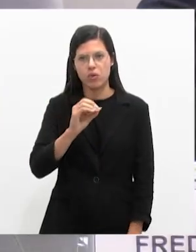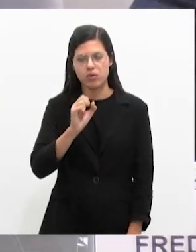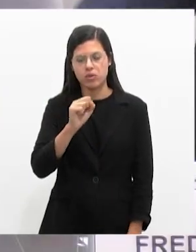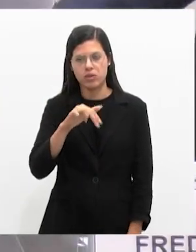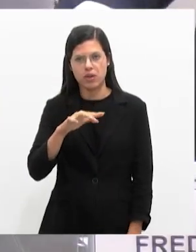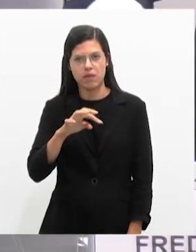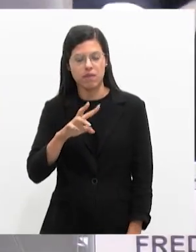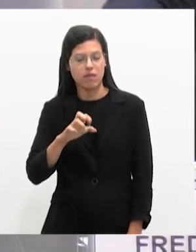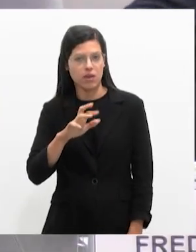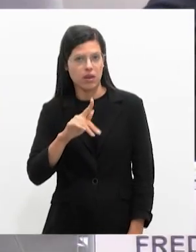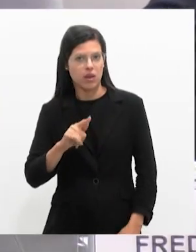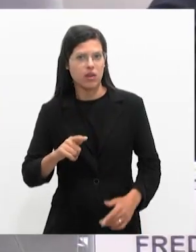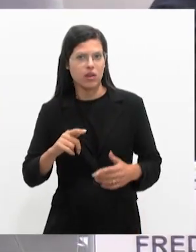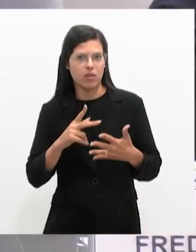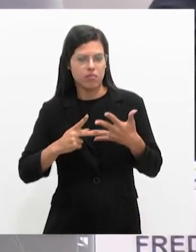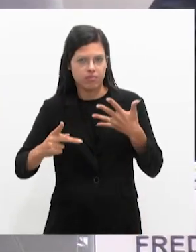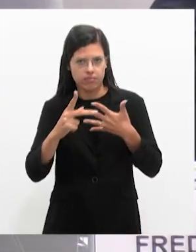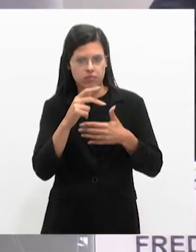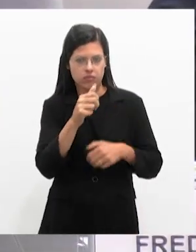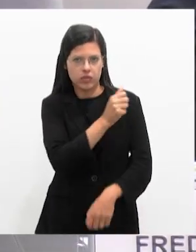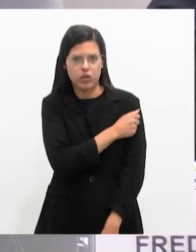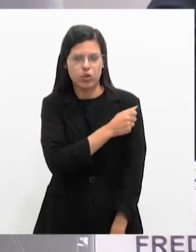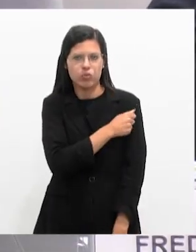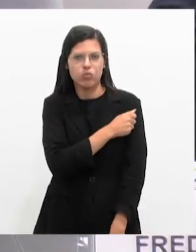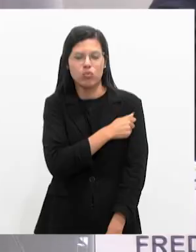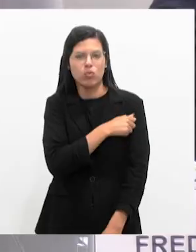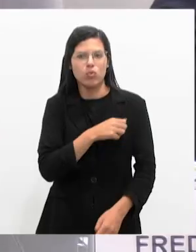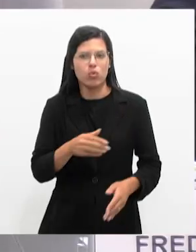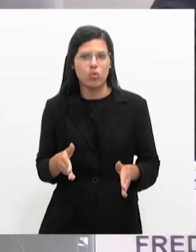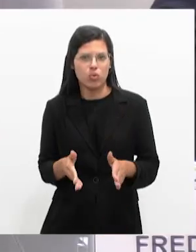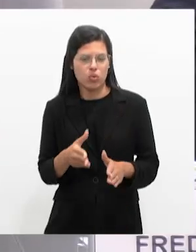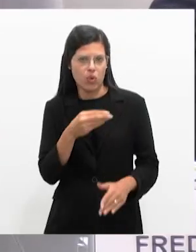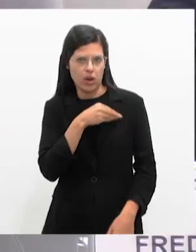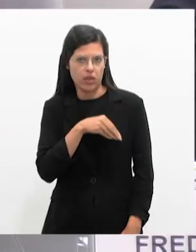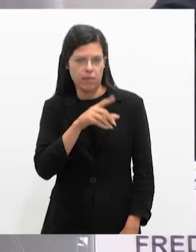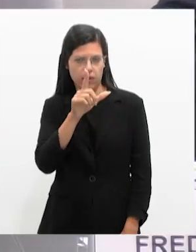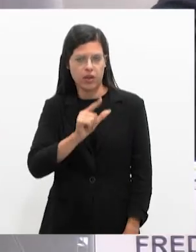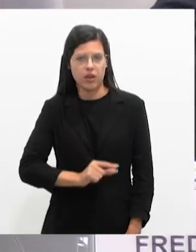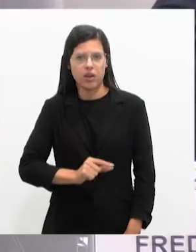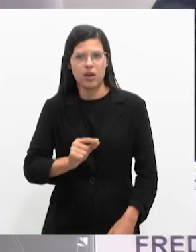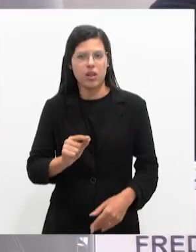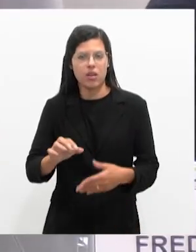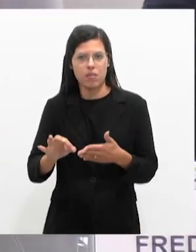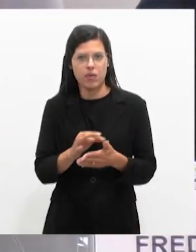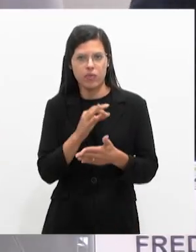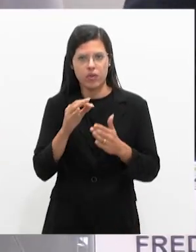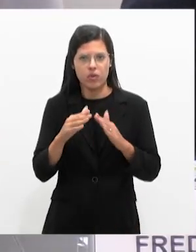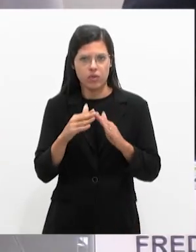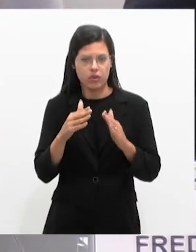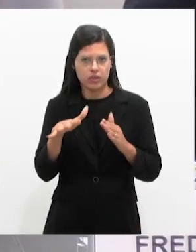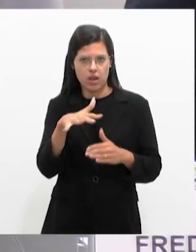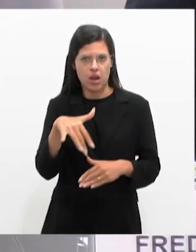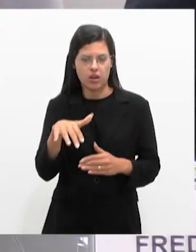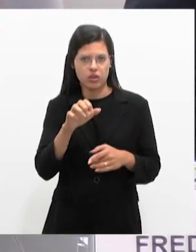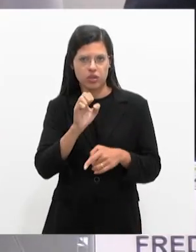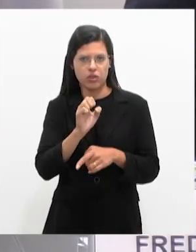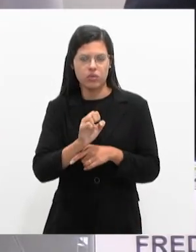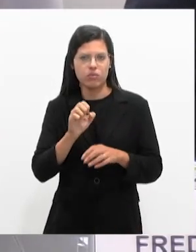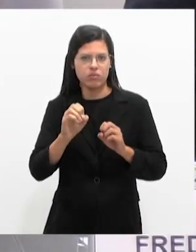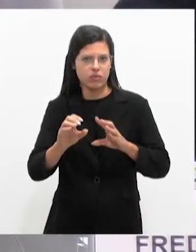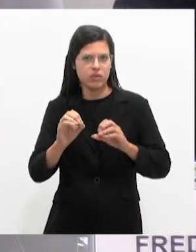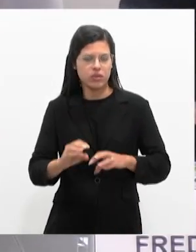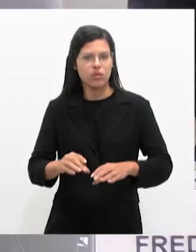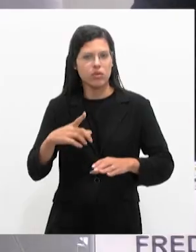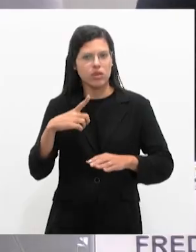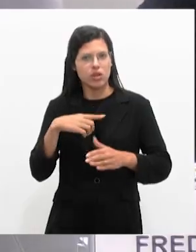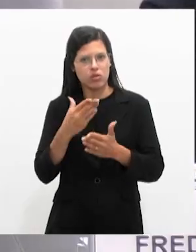prioridade ao aluno da família de baixa renda na matrícula em escola pública da rede estadual de ensino que tenha aderido ao ensino integral no âmbito do estado